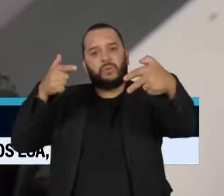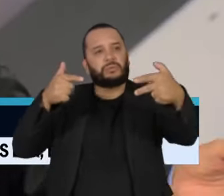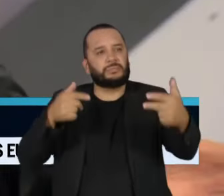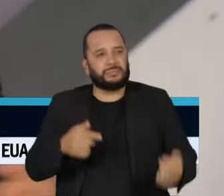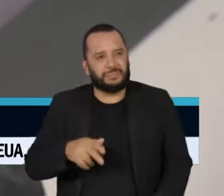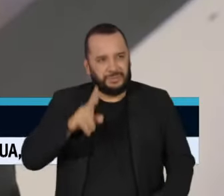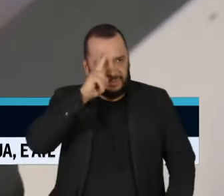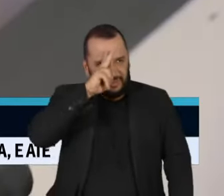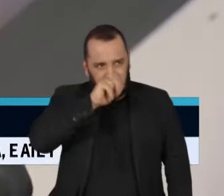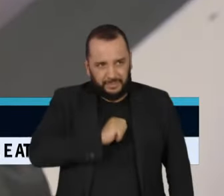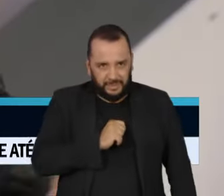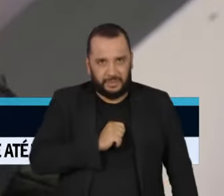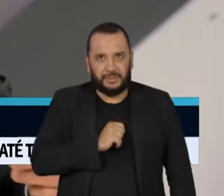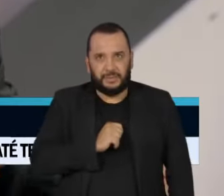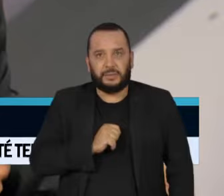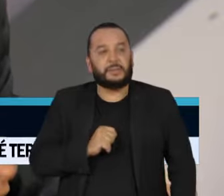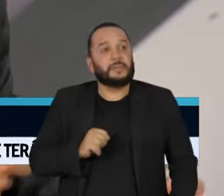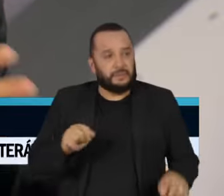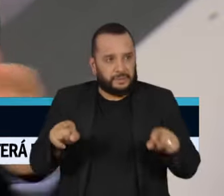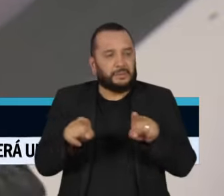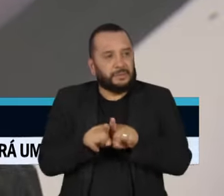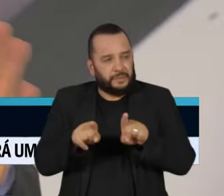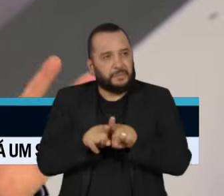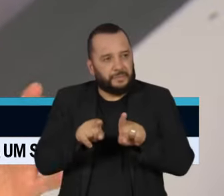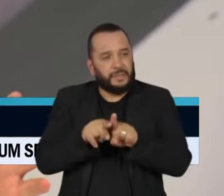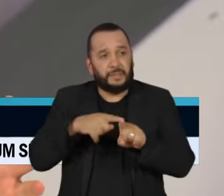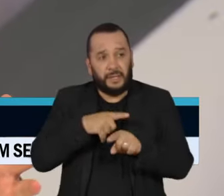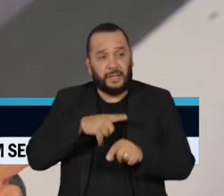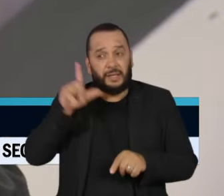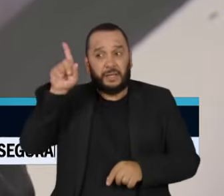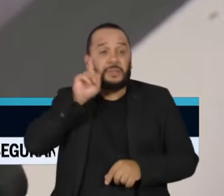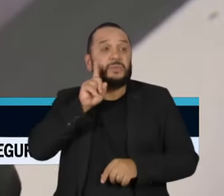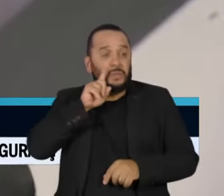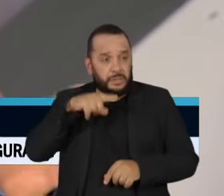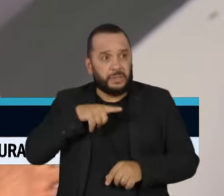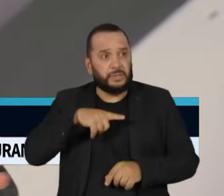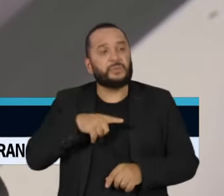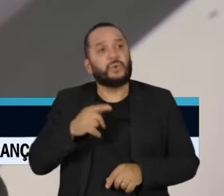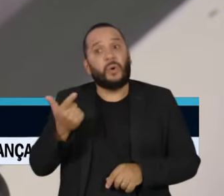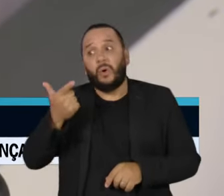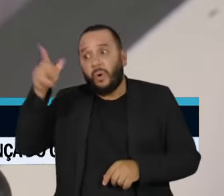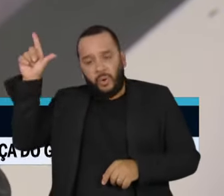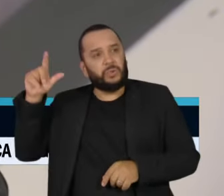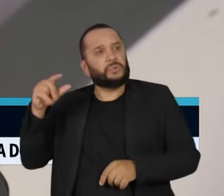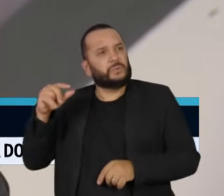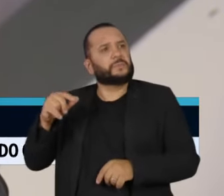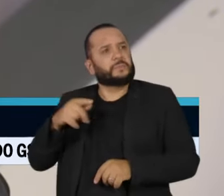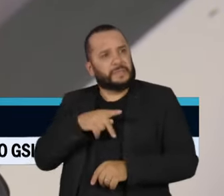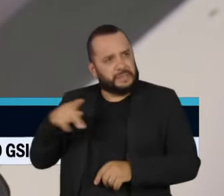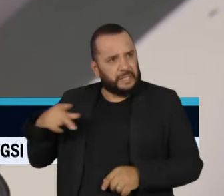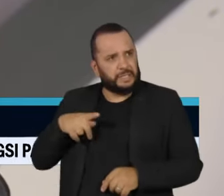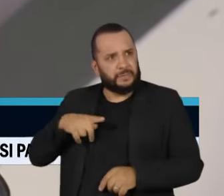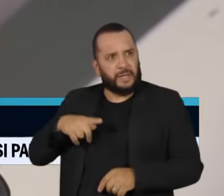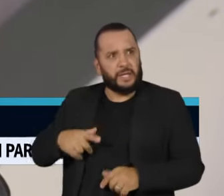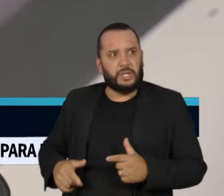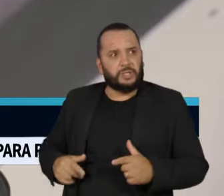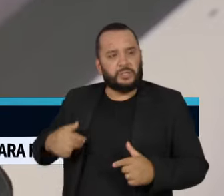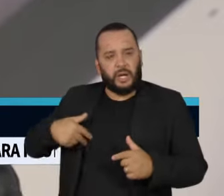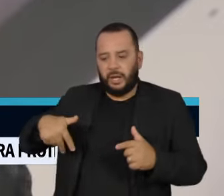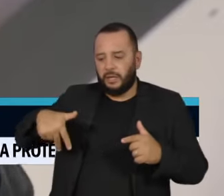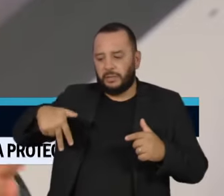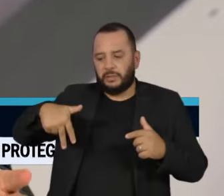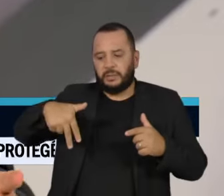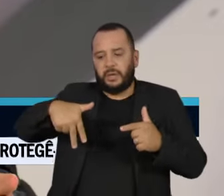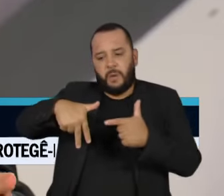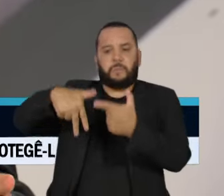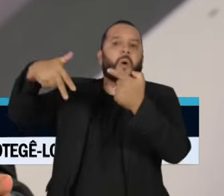Saindo do automóvel, encosta um sujeito e dá um tiro no Reagan. Isso nos Estados Unidos, com o maior esquema de segurança e protegendo o presidente da República. Sem